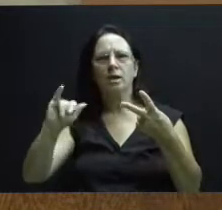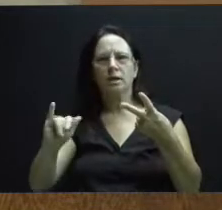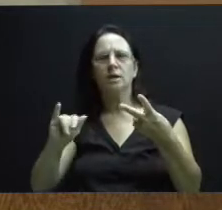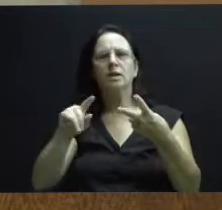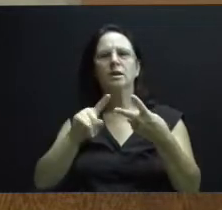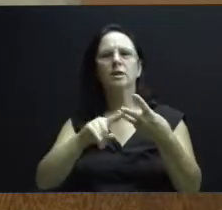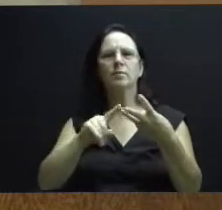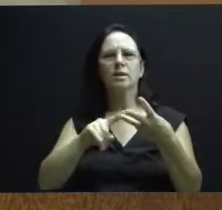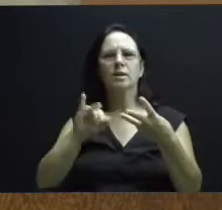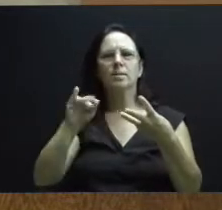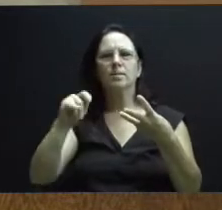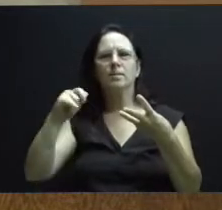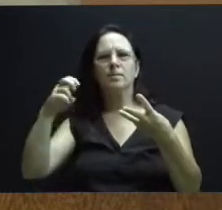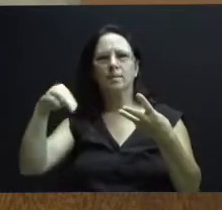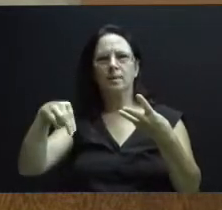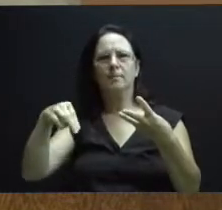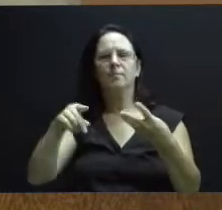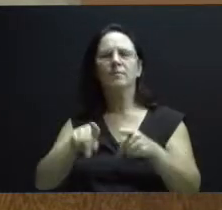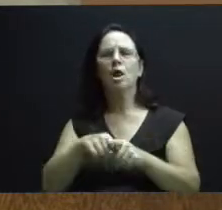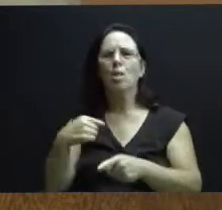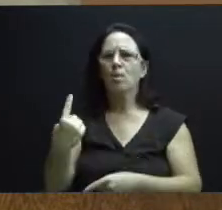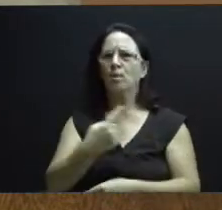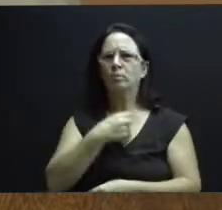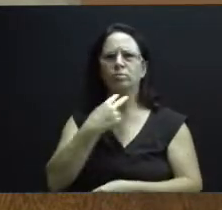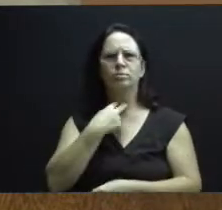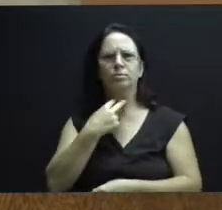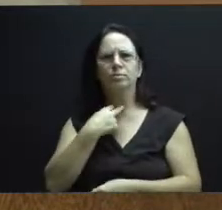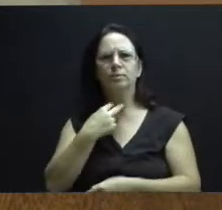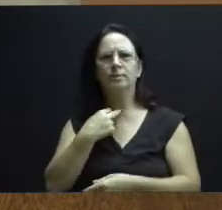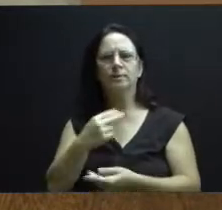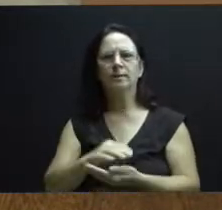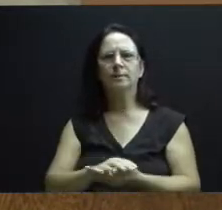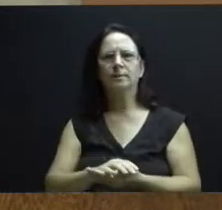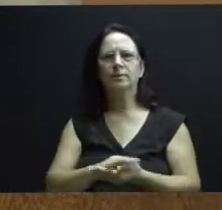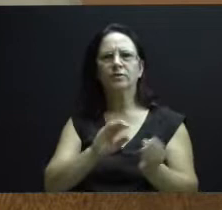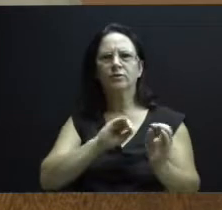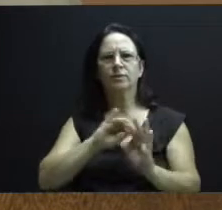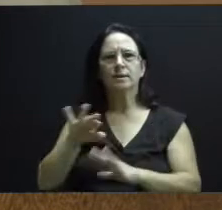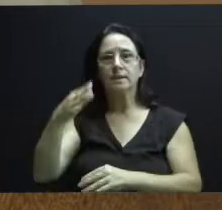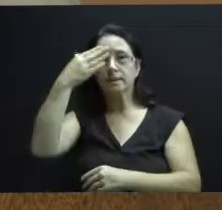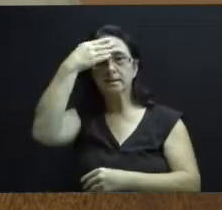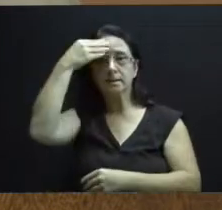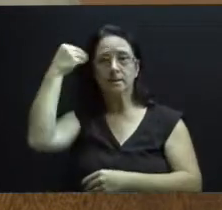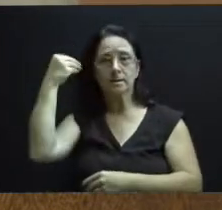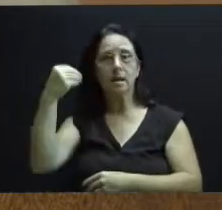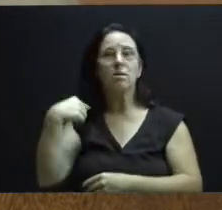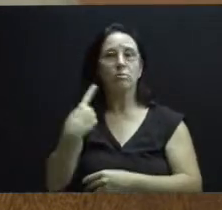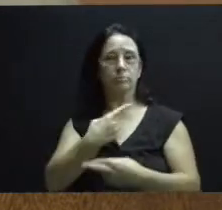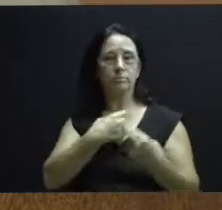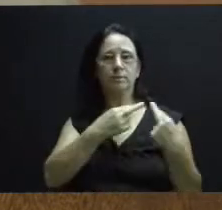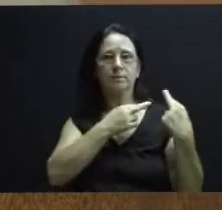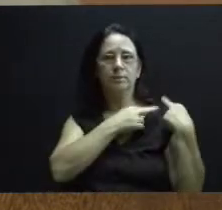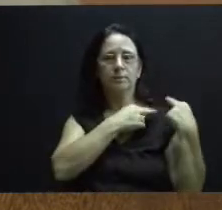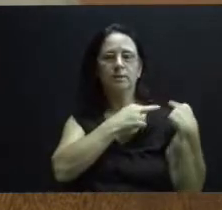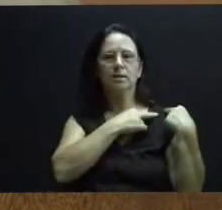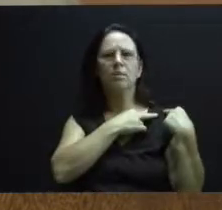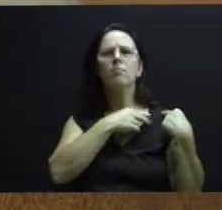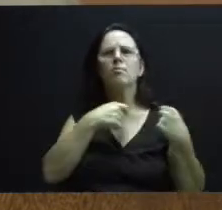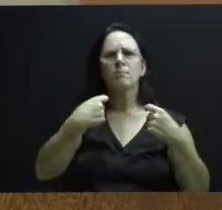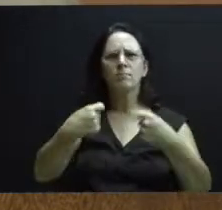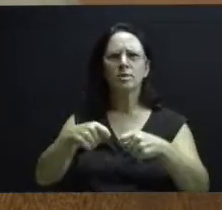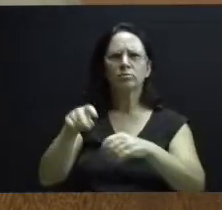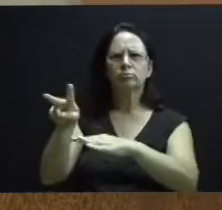baseado nisso nós não podemos nos sair isentar das nossas responsabilidades e devemos